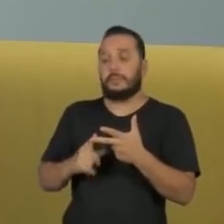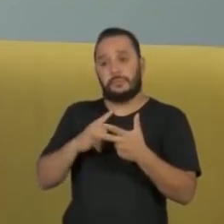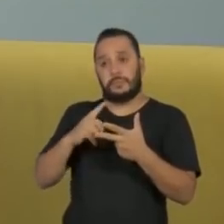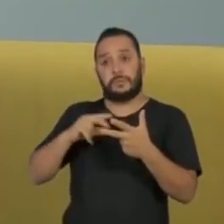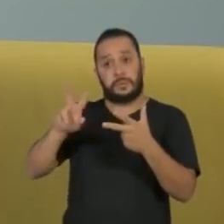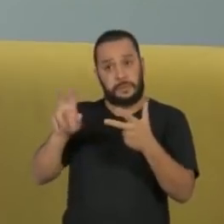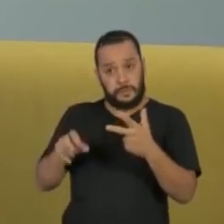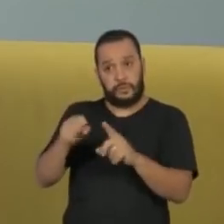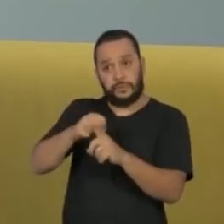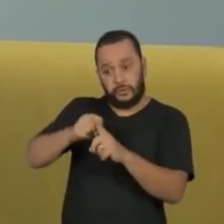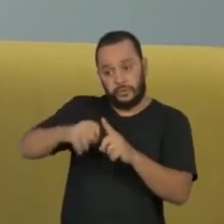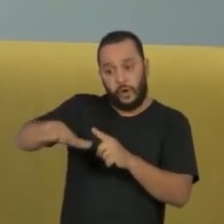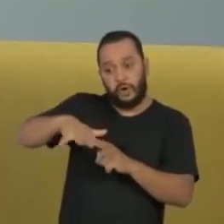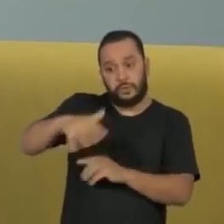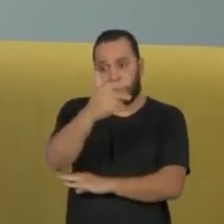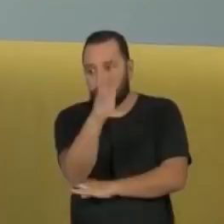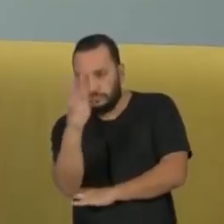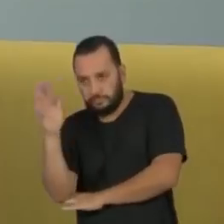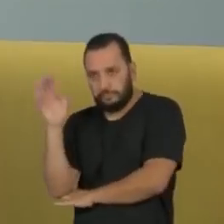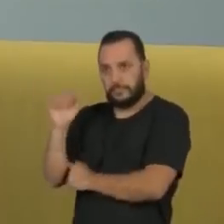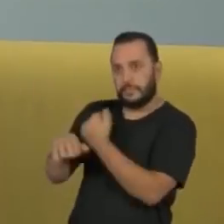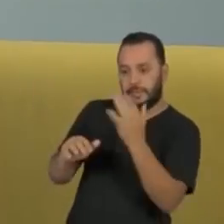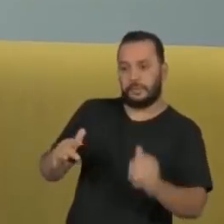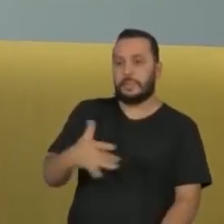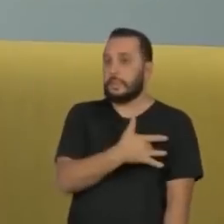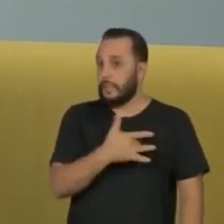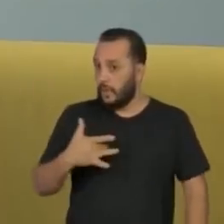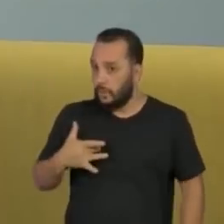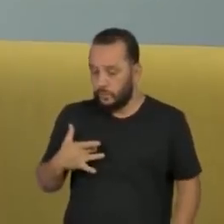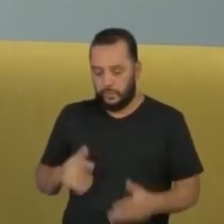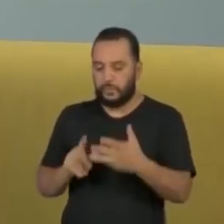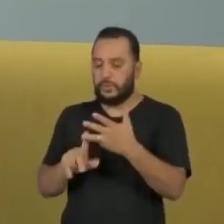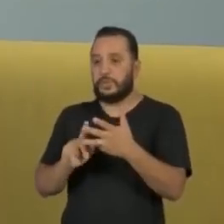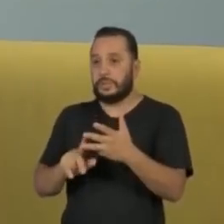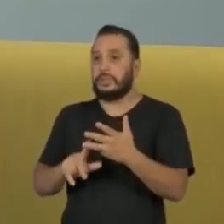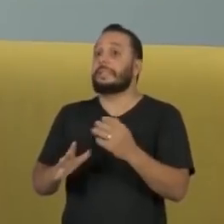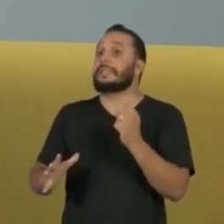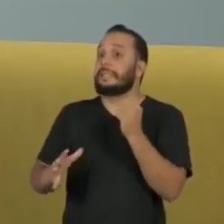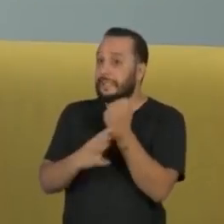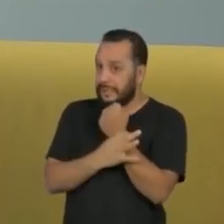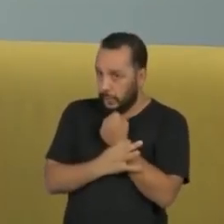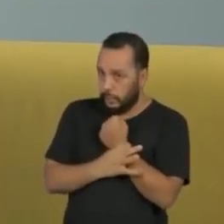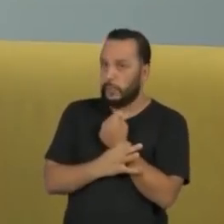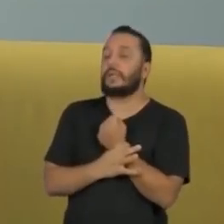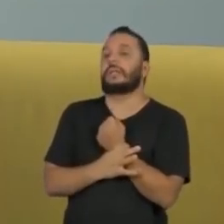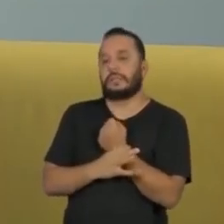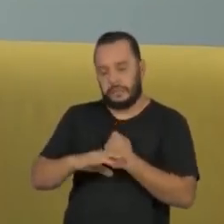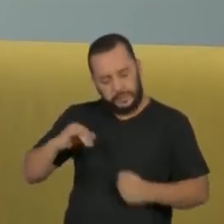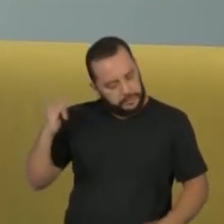questões socioambientais, saúde, segurança, que é muito